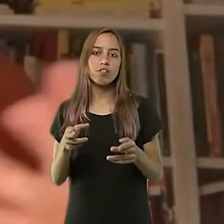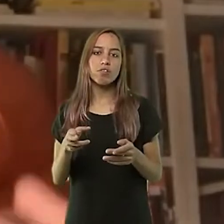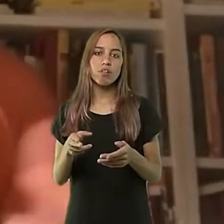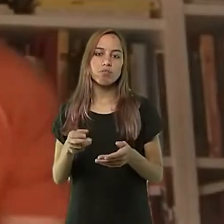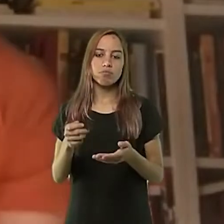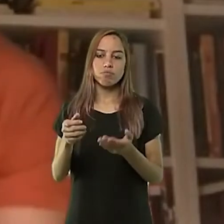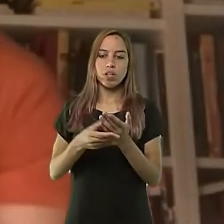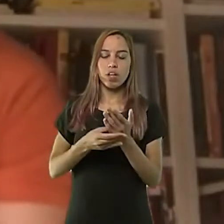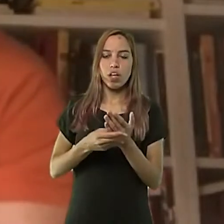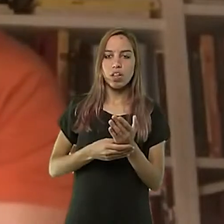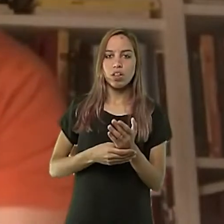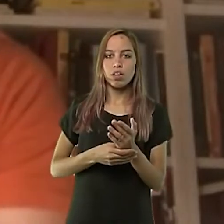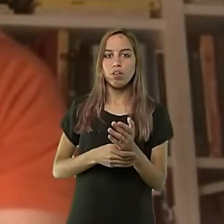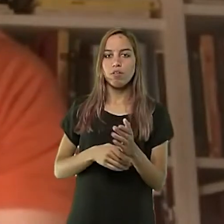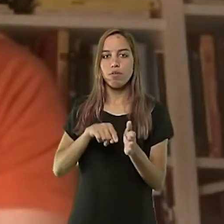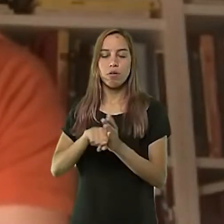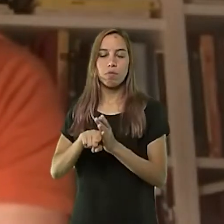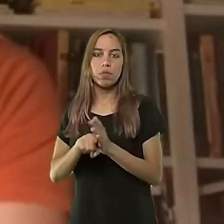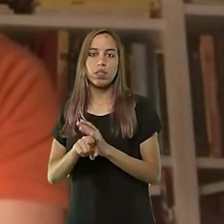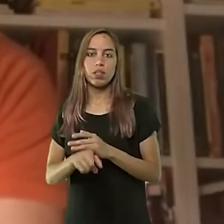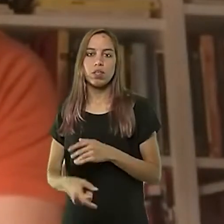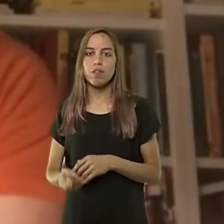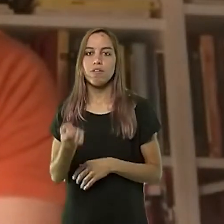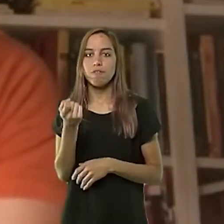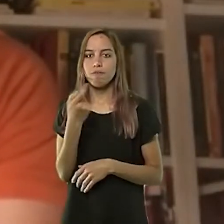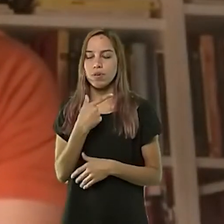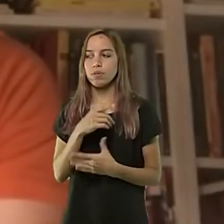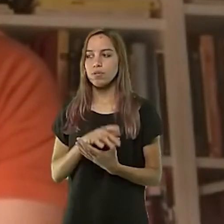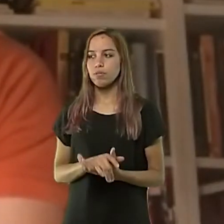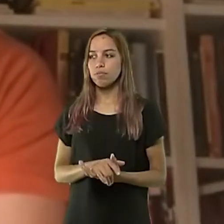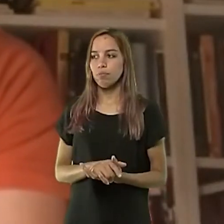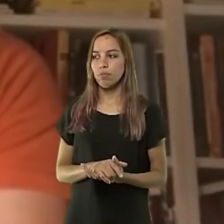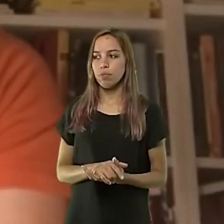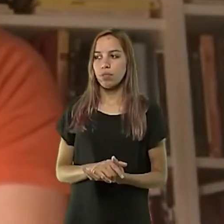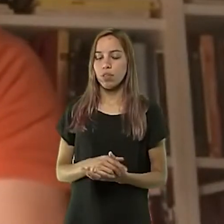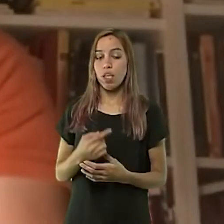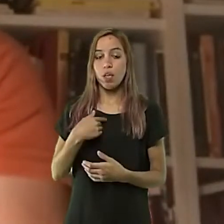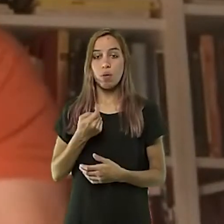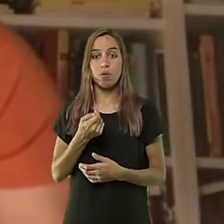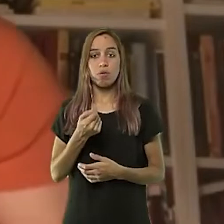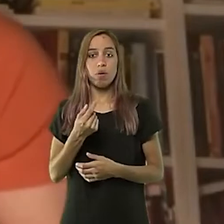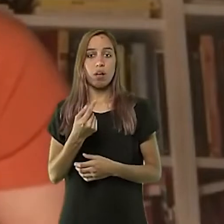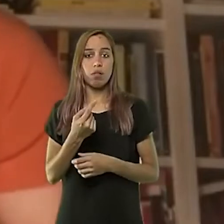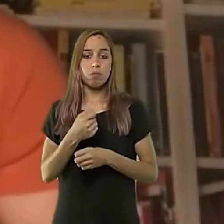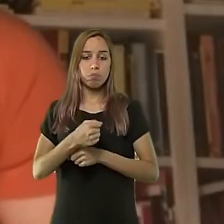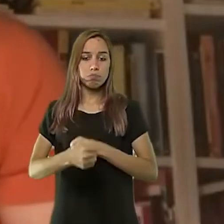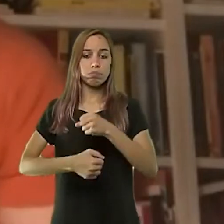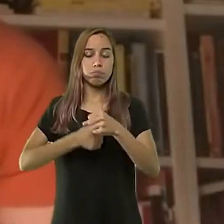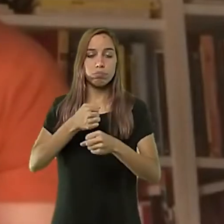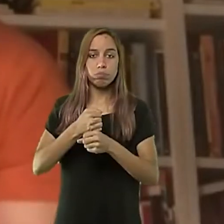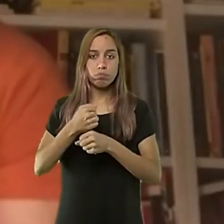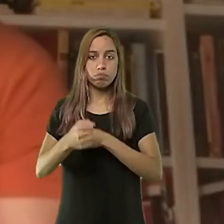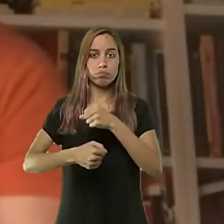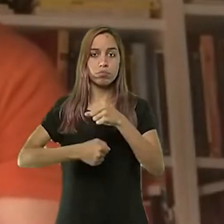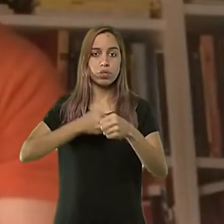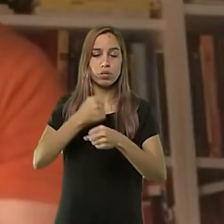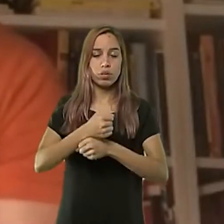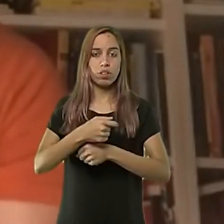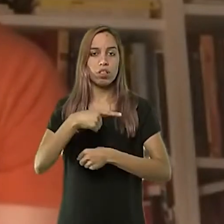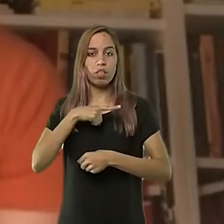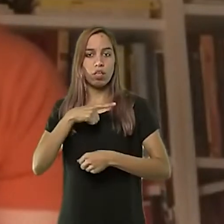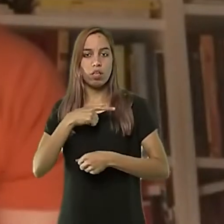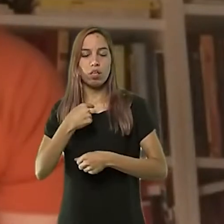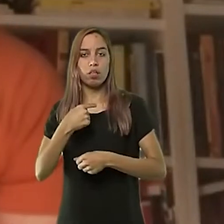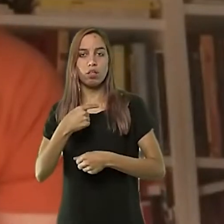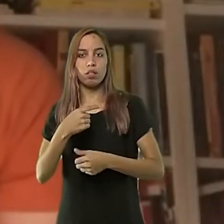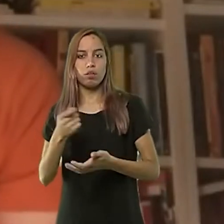E quase todos os anos tenho publicado um volume mais. Nos últimos 2 anos não, ou